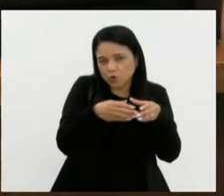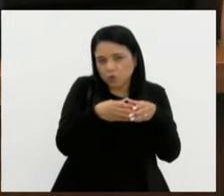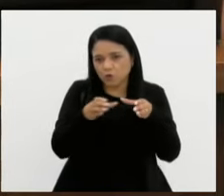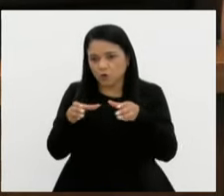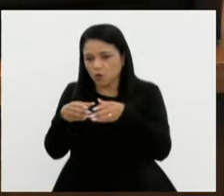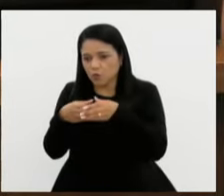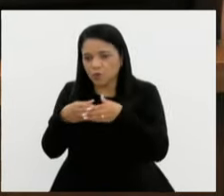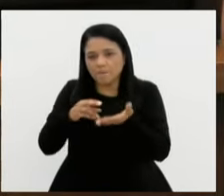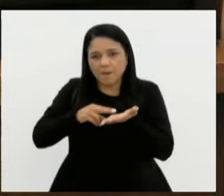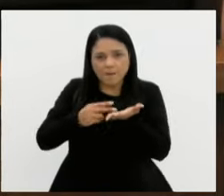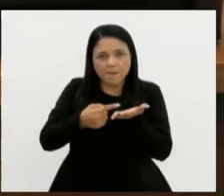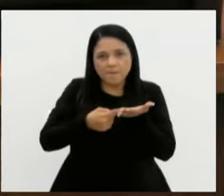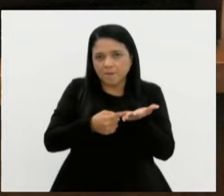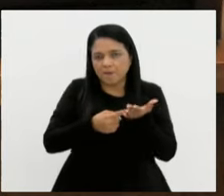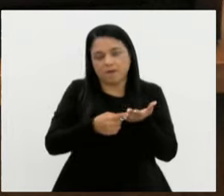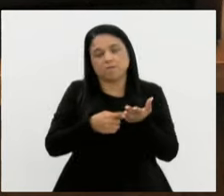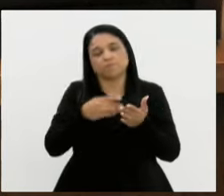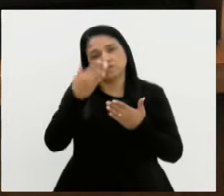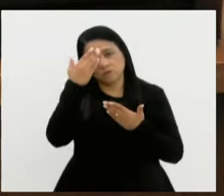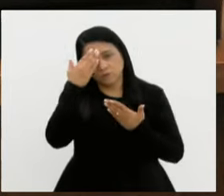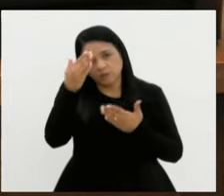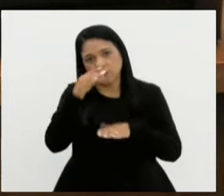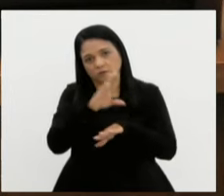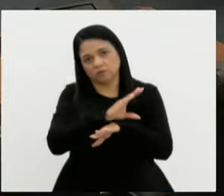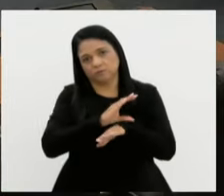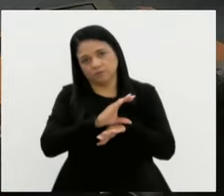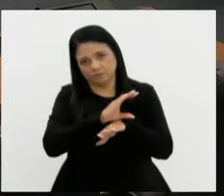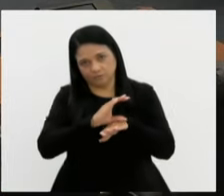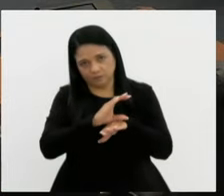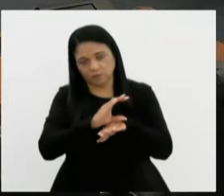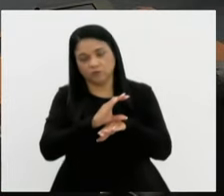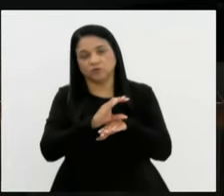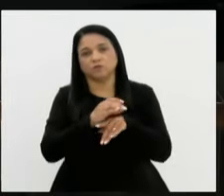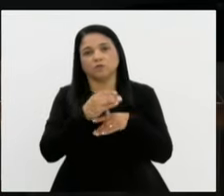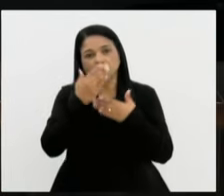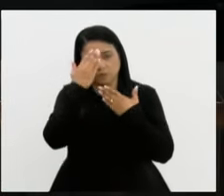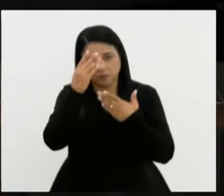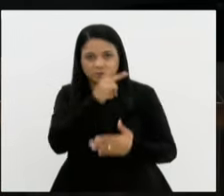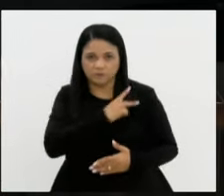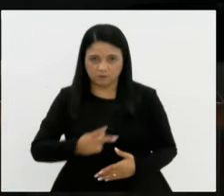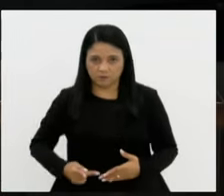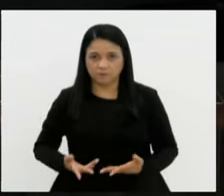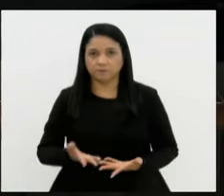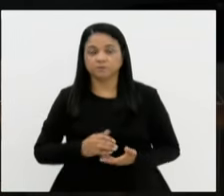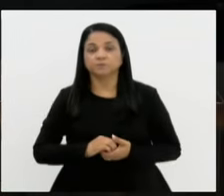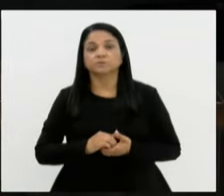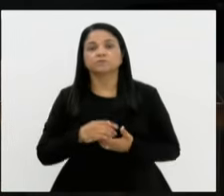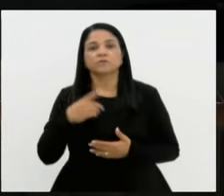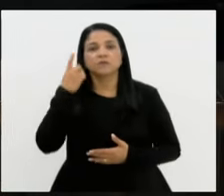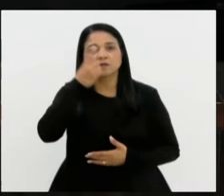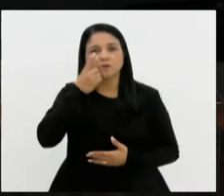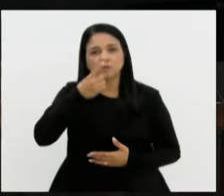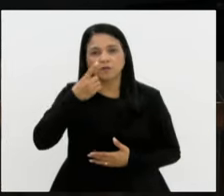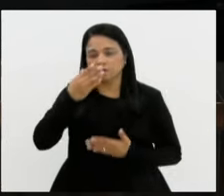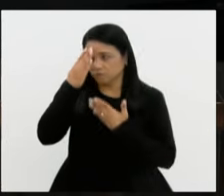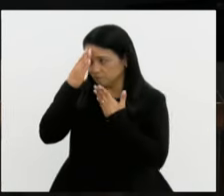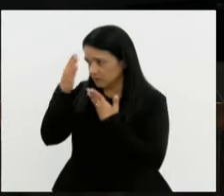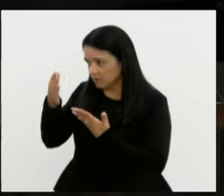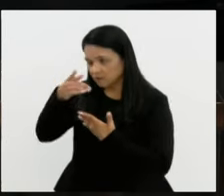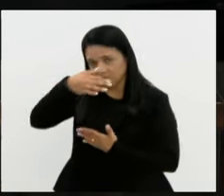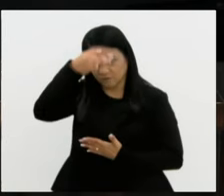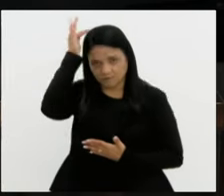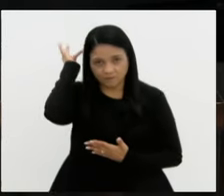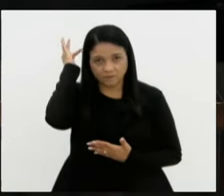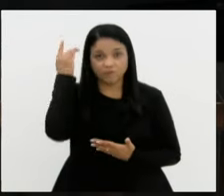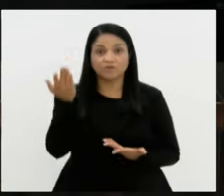defender a nossa Constituição. Muito obrigado, presidente. Presidente. Obrigado, nosso nobre deputado Fred Pacheco, tá?